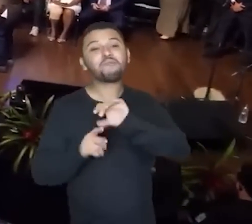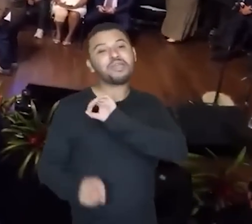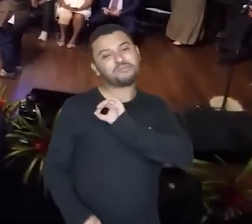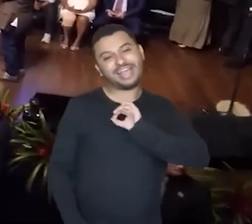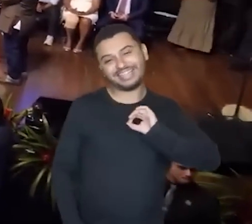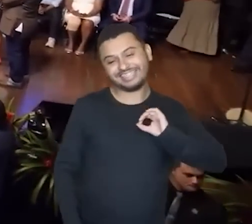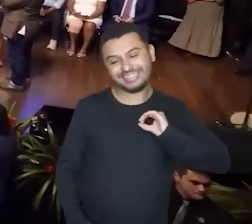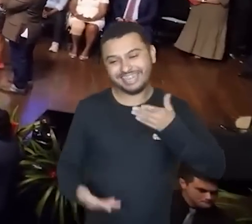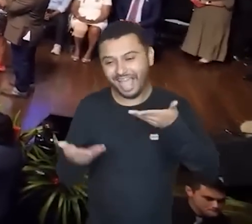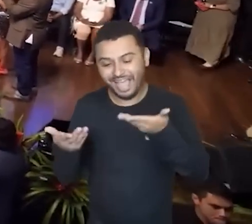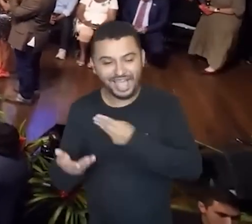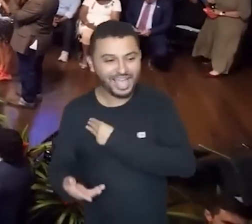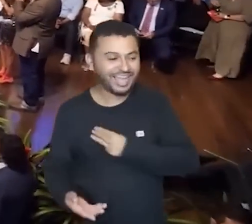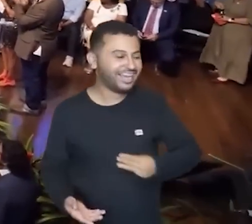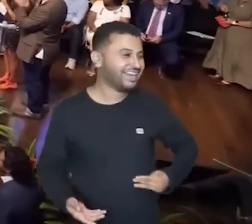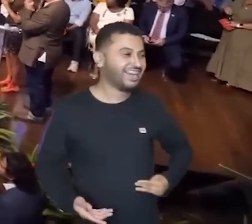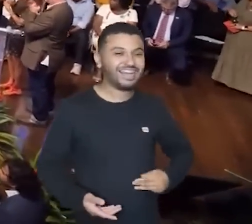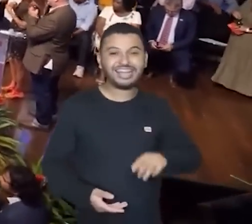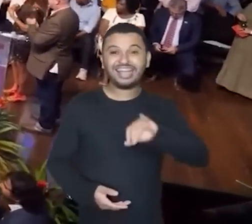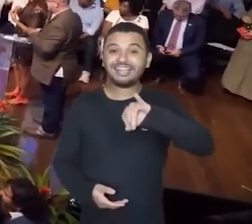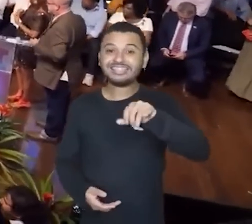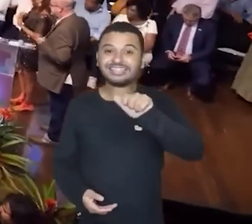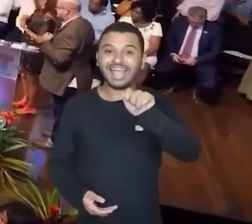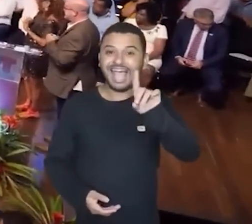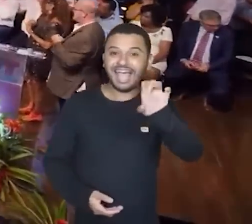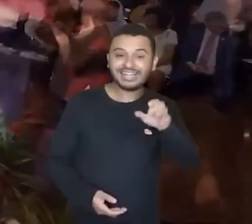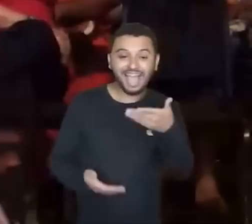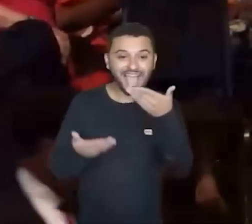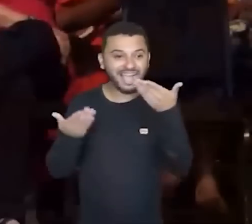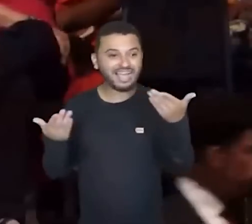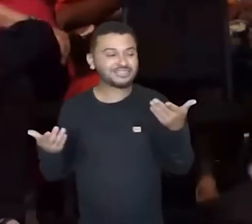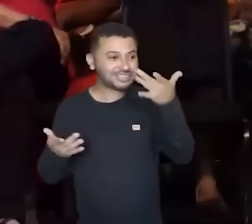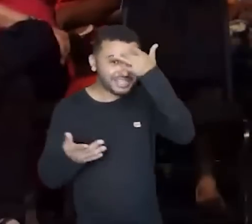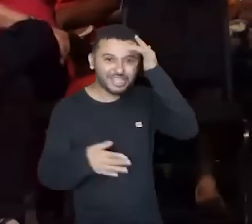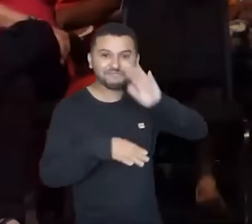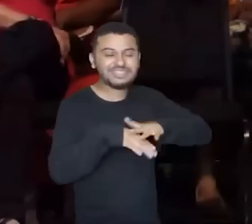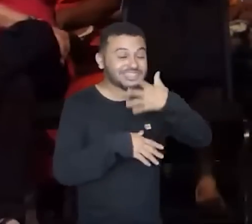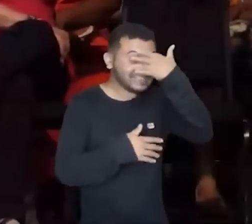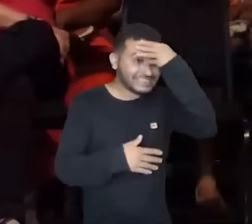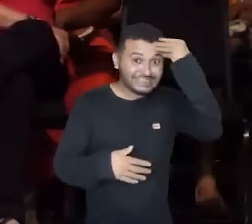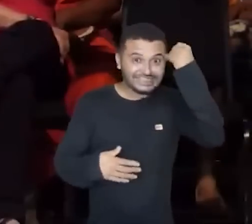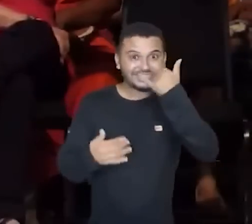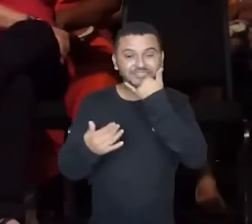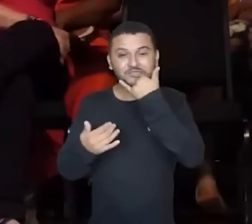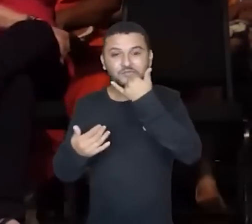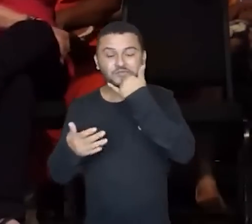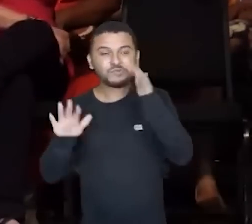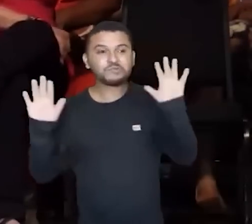ministro Jader, quem mais? Desculpa, gente.